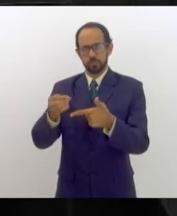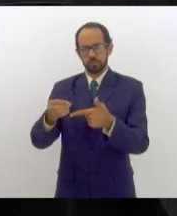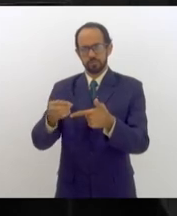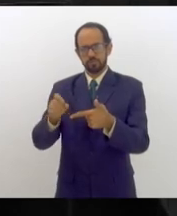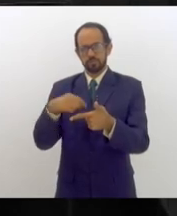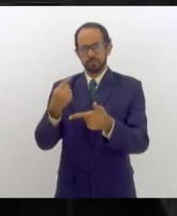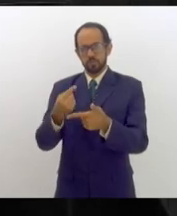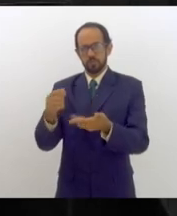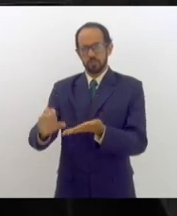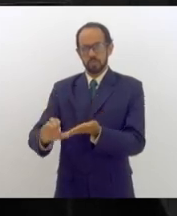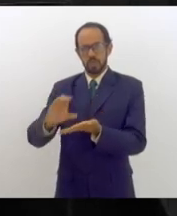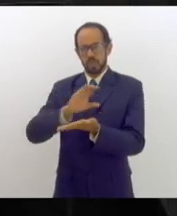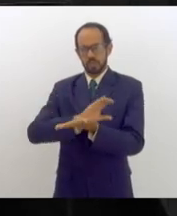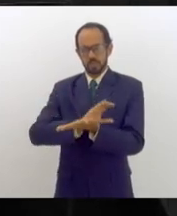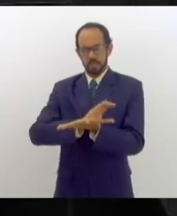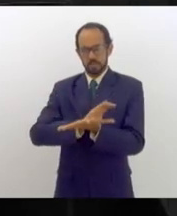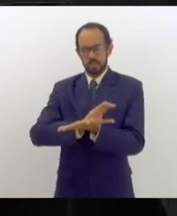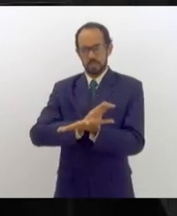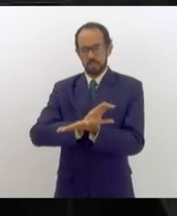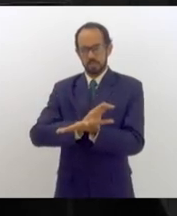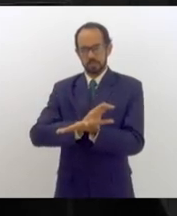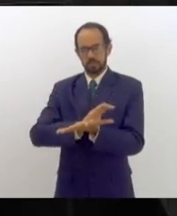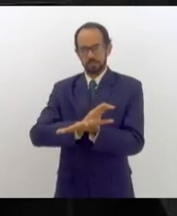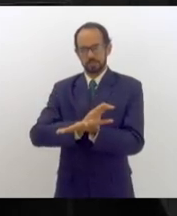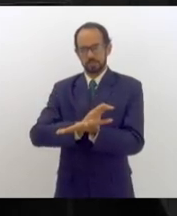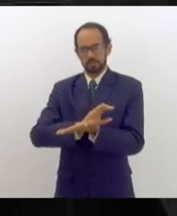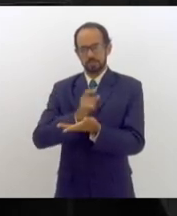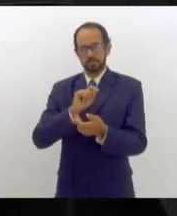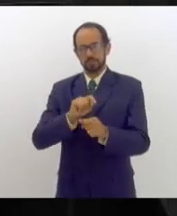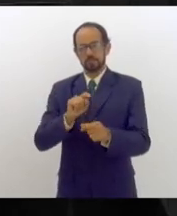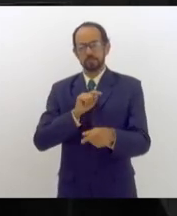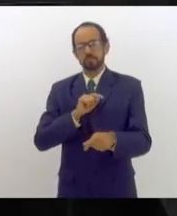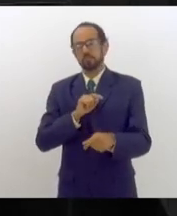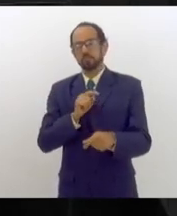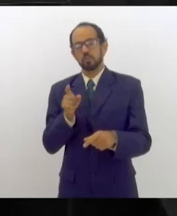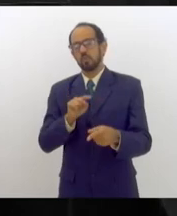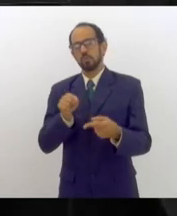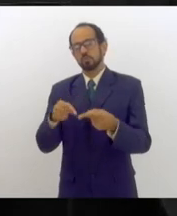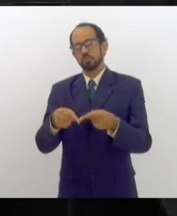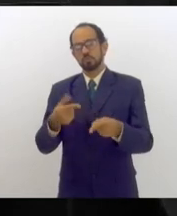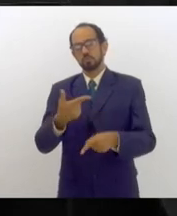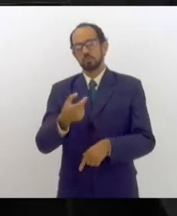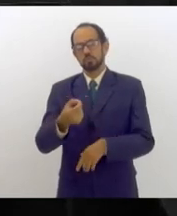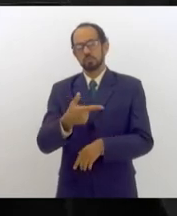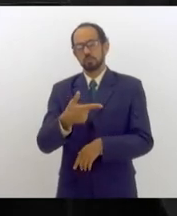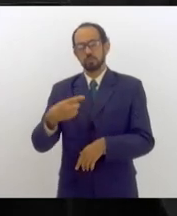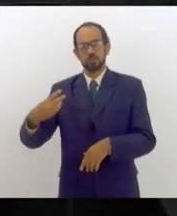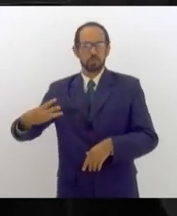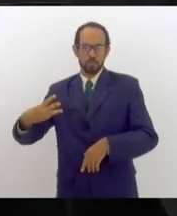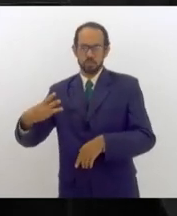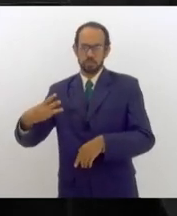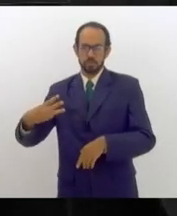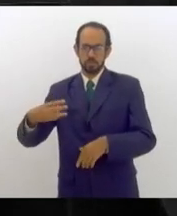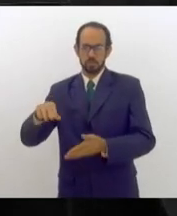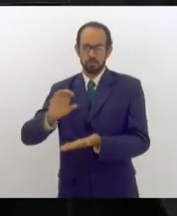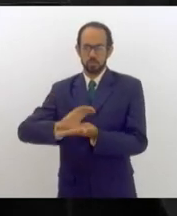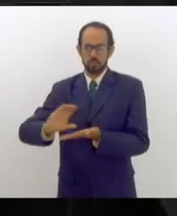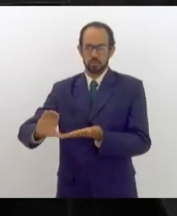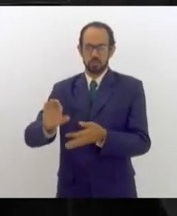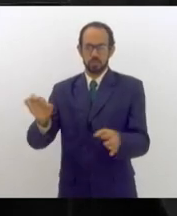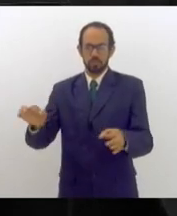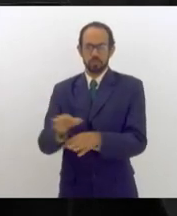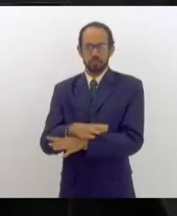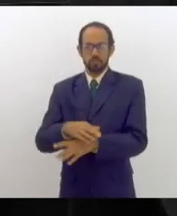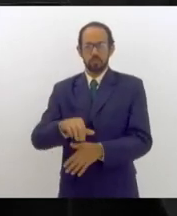corrente orçamentária prevista para 2023 orçamento já tá aprovado foi